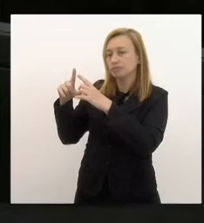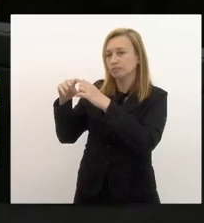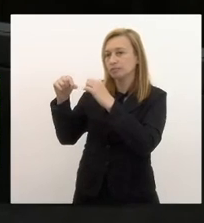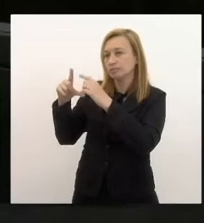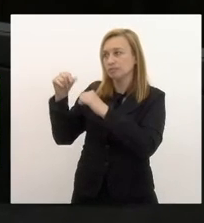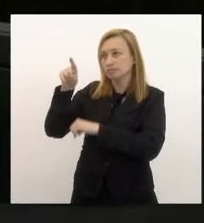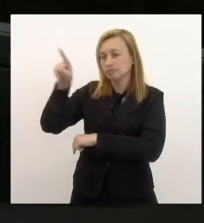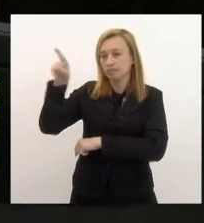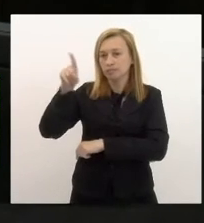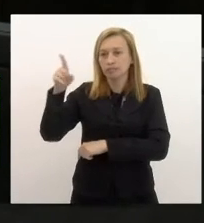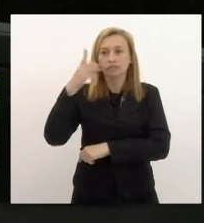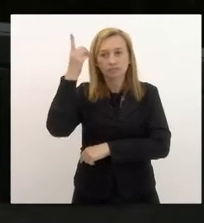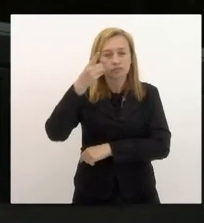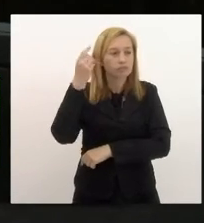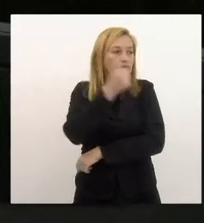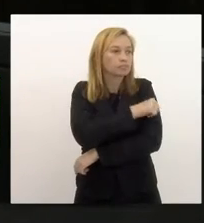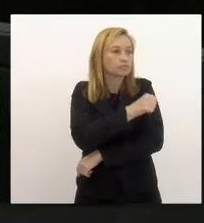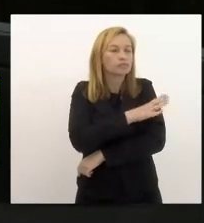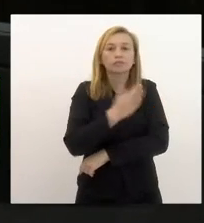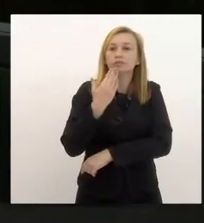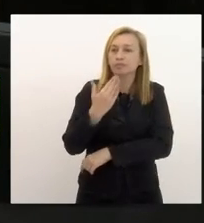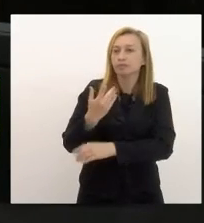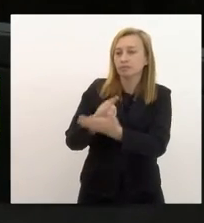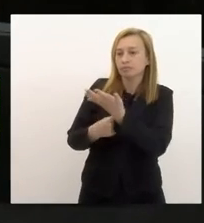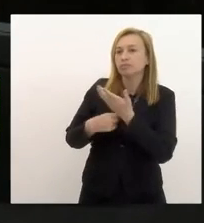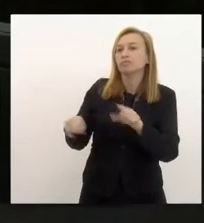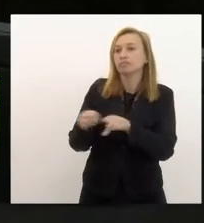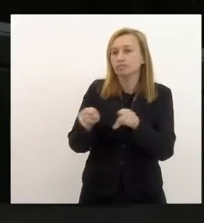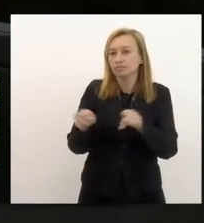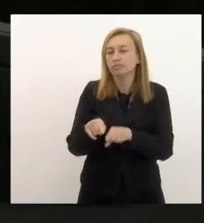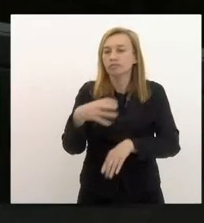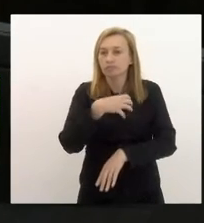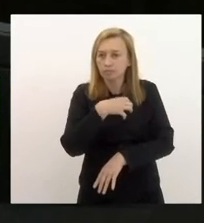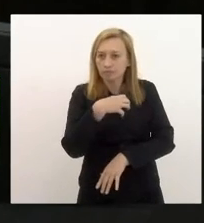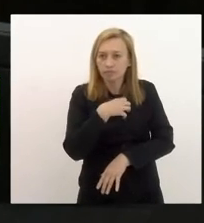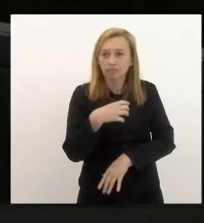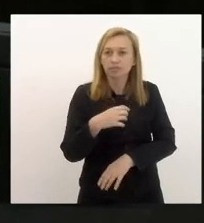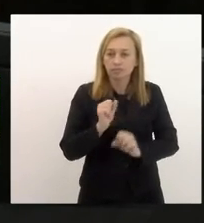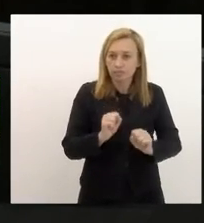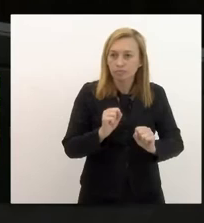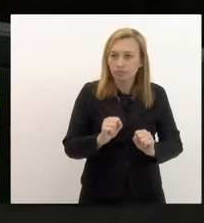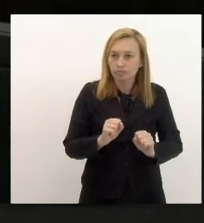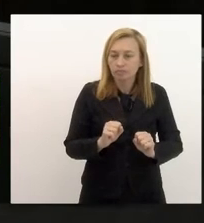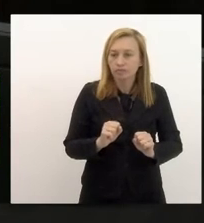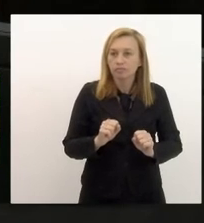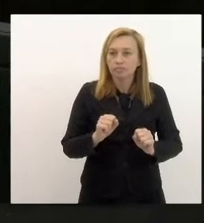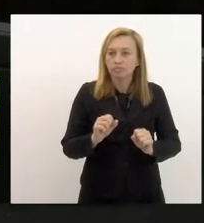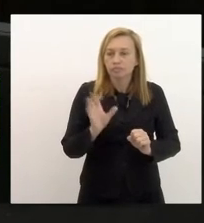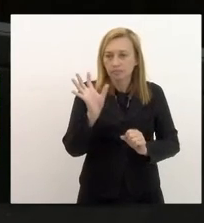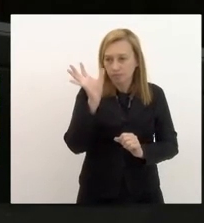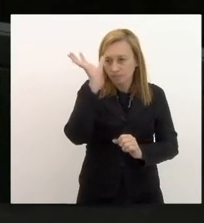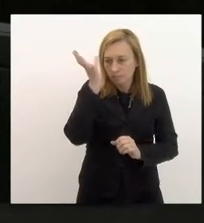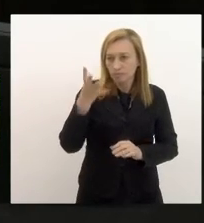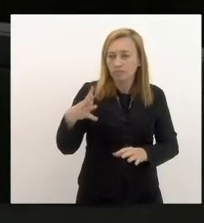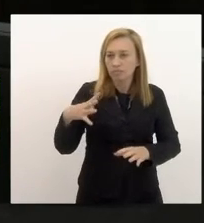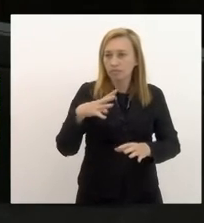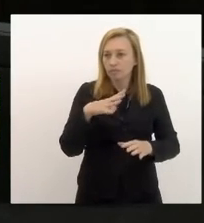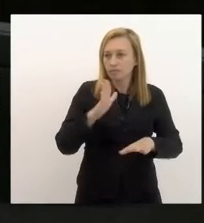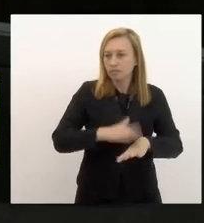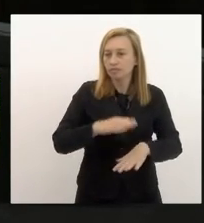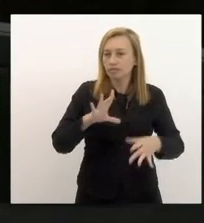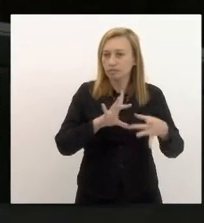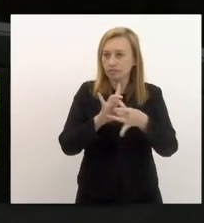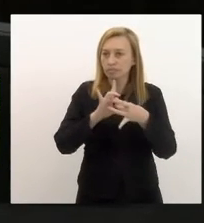do Rio para poder esclarecer e pedir ajuda também nesse sentido para que a gente possa executar com mais Harmonia